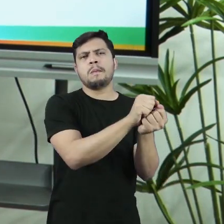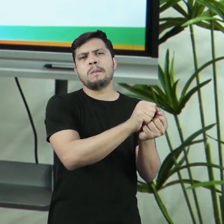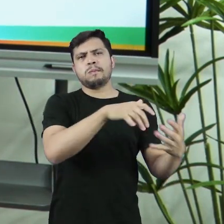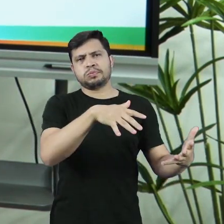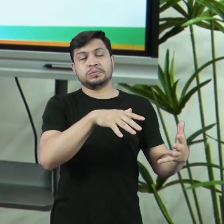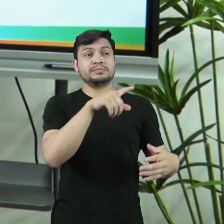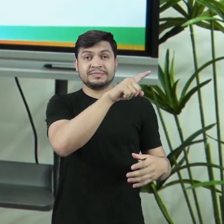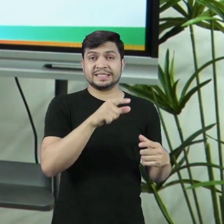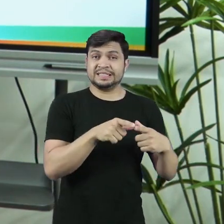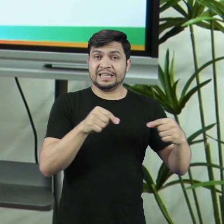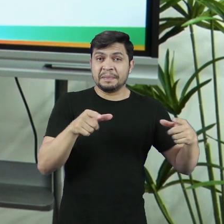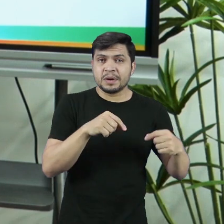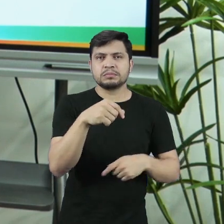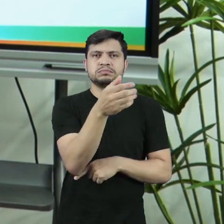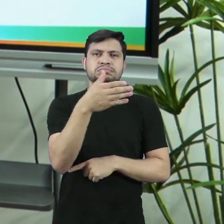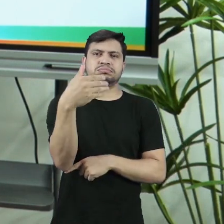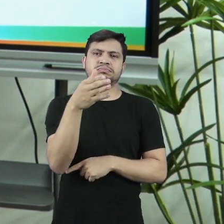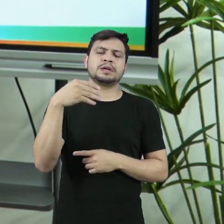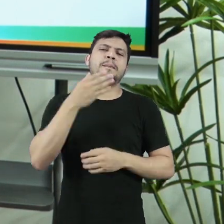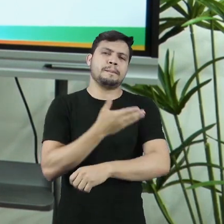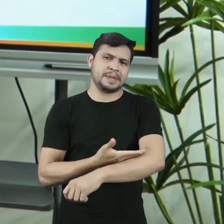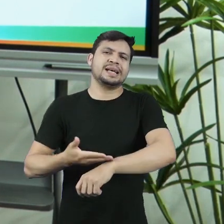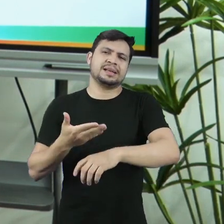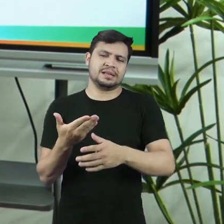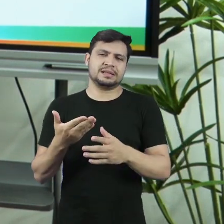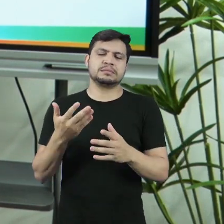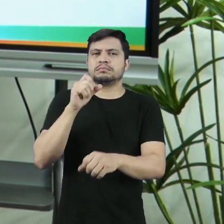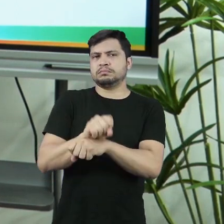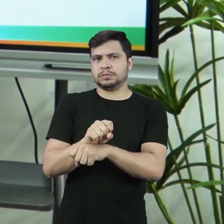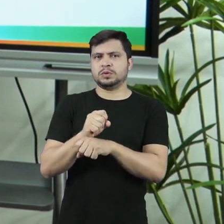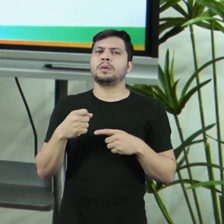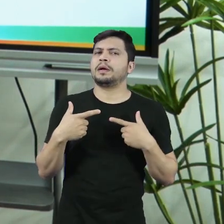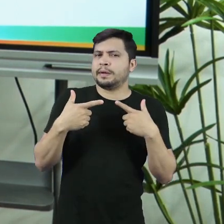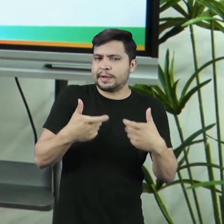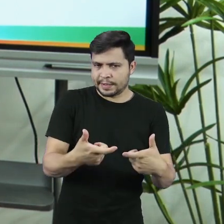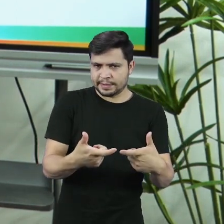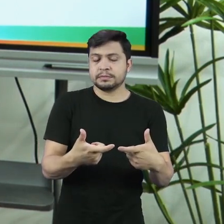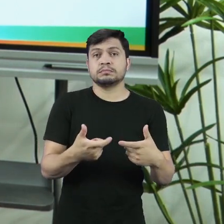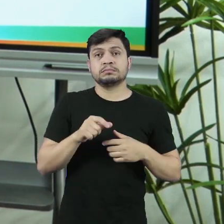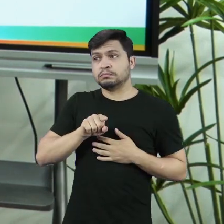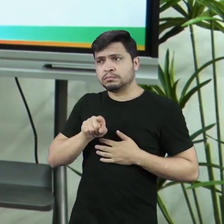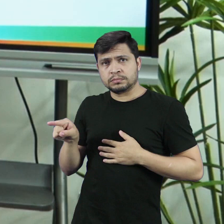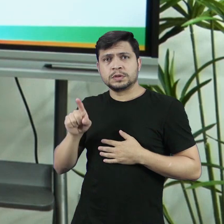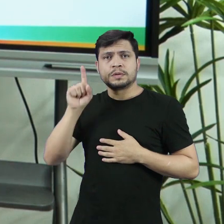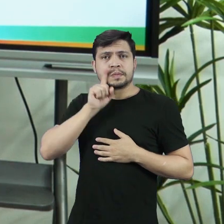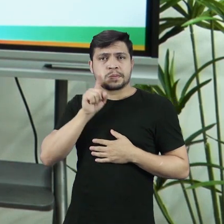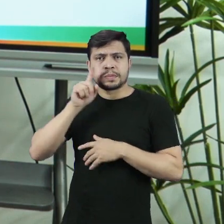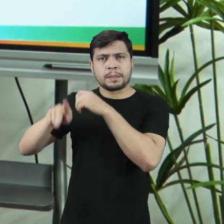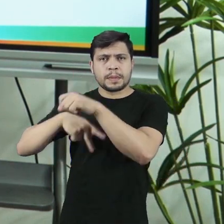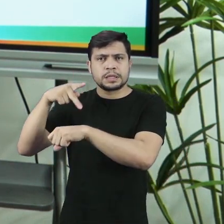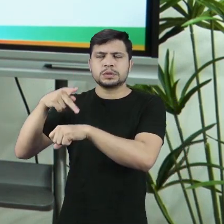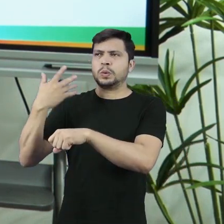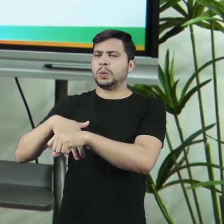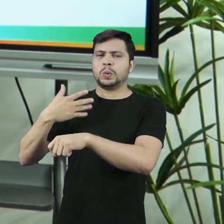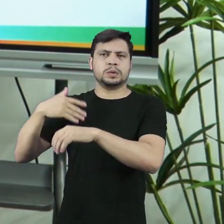japonesa. O fato de possuir essas bombas atômicas, o fato de possuir um arsenal nuclear, torna os Estados Unidos um país muito